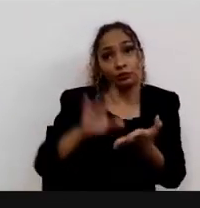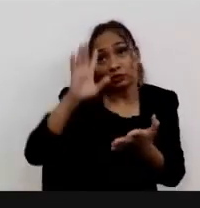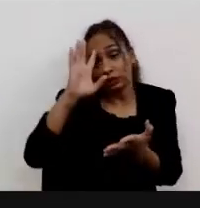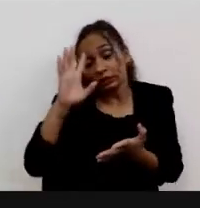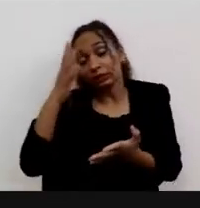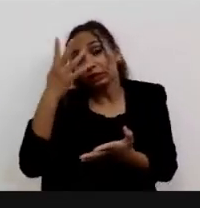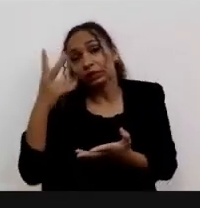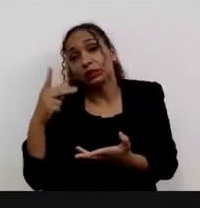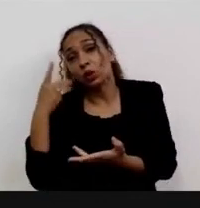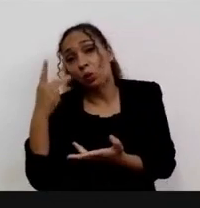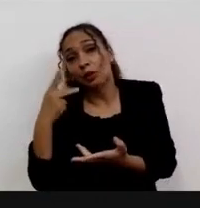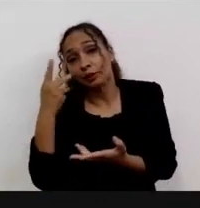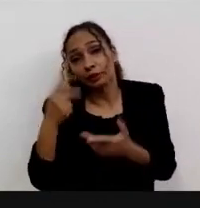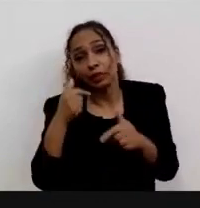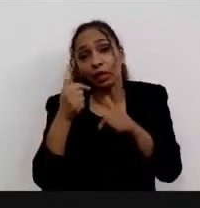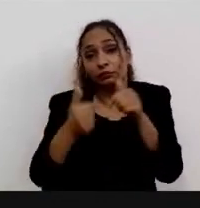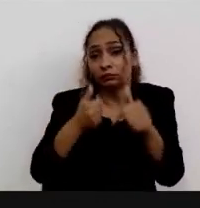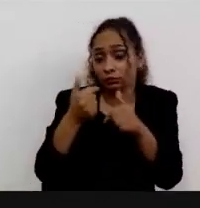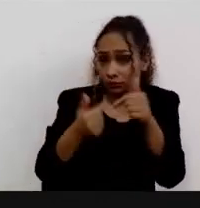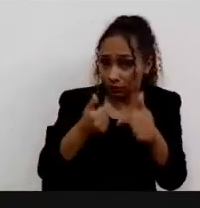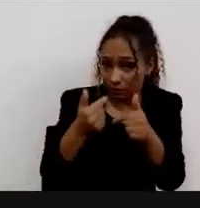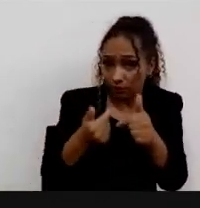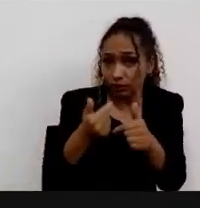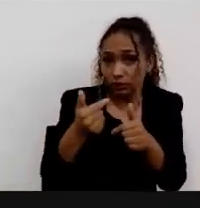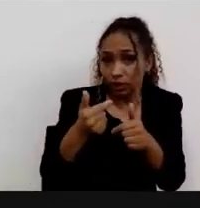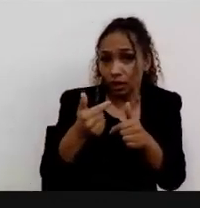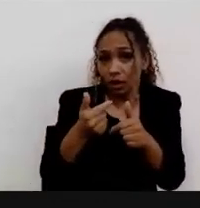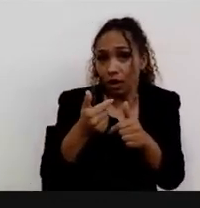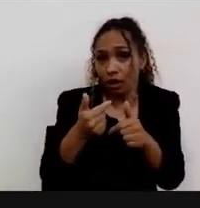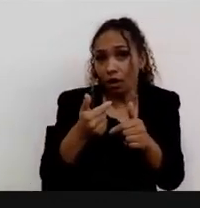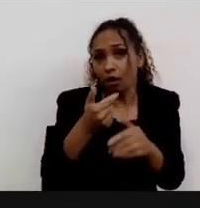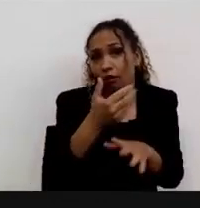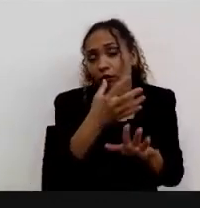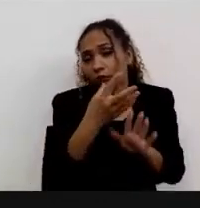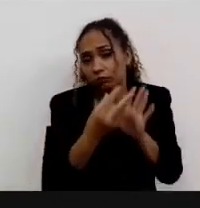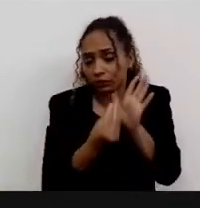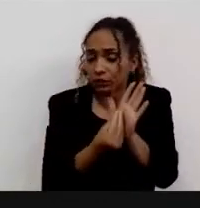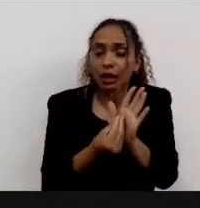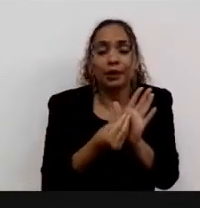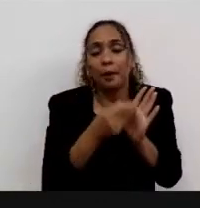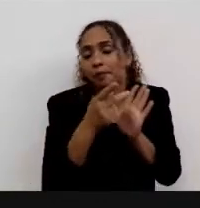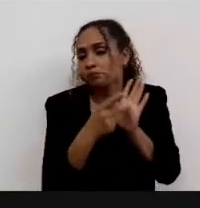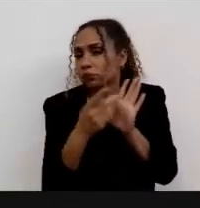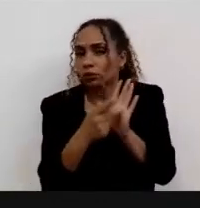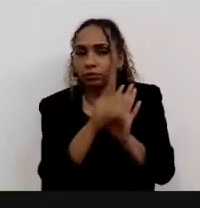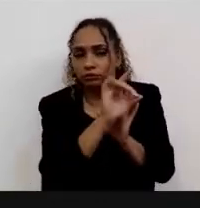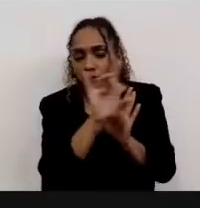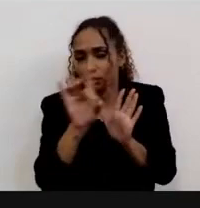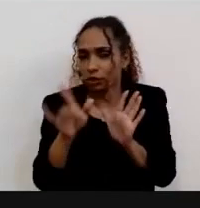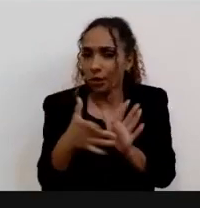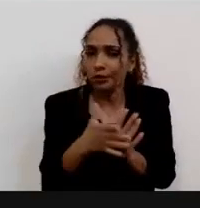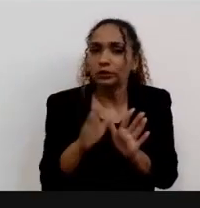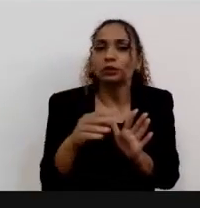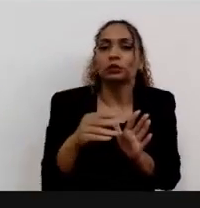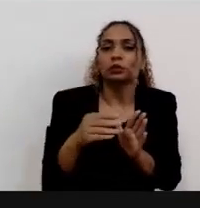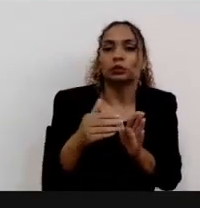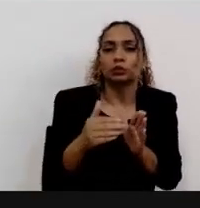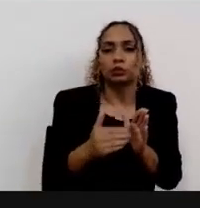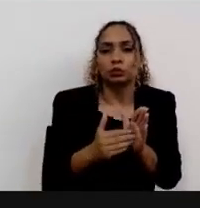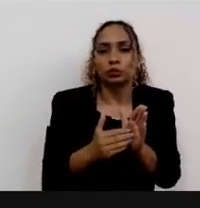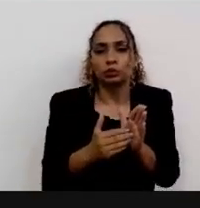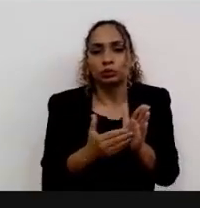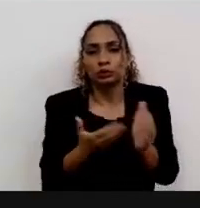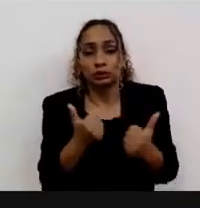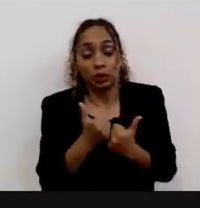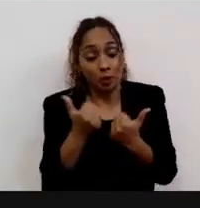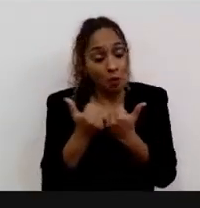do parlamentar, né, de atuar em alguma matéria não é uma coisa muito pessoal, né? Às vezes, até os assessores mais próximos